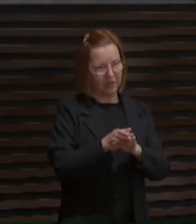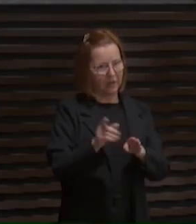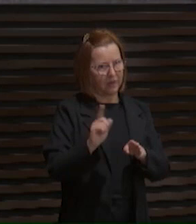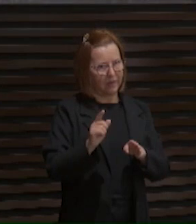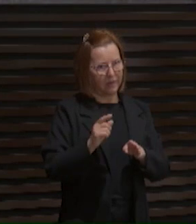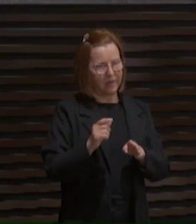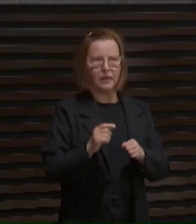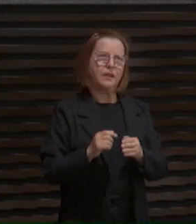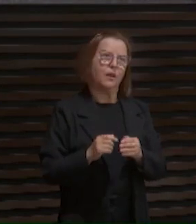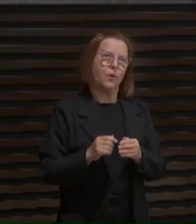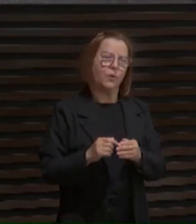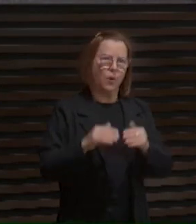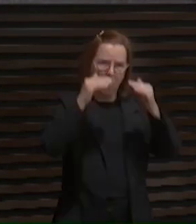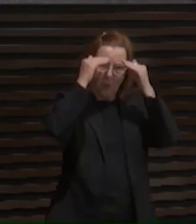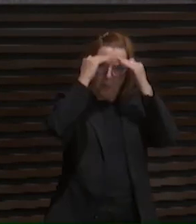veremos em Romanos 6, 13.